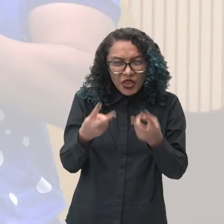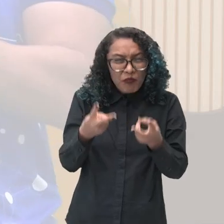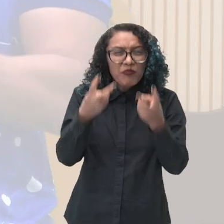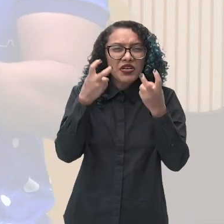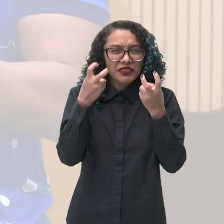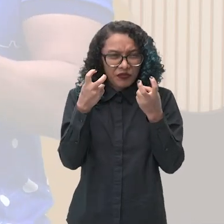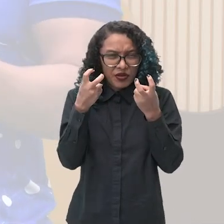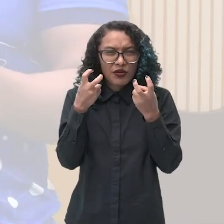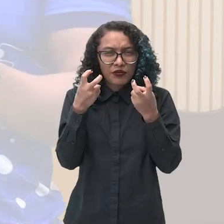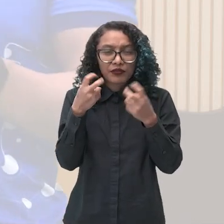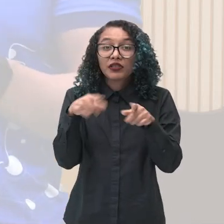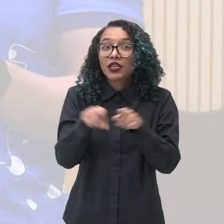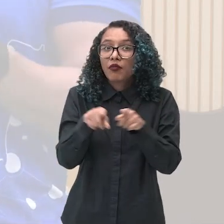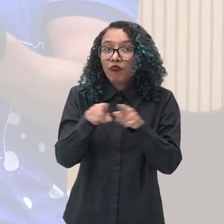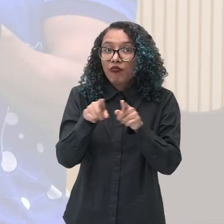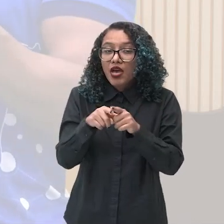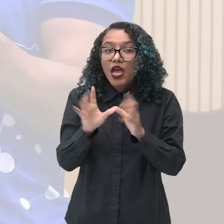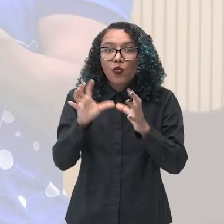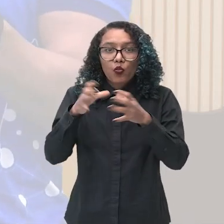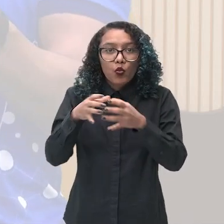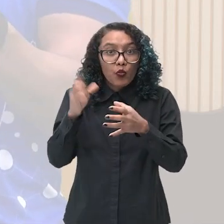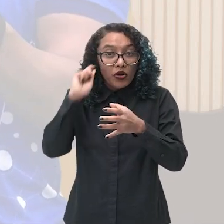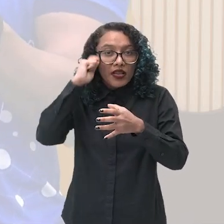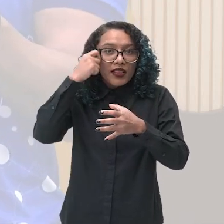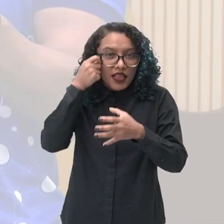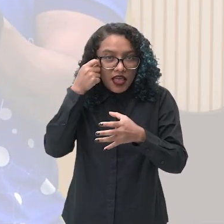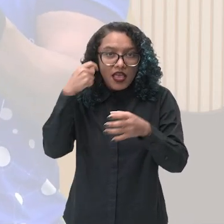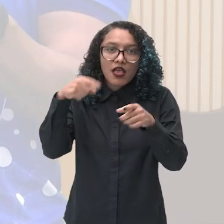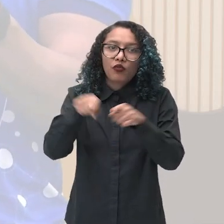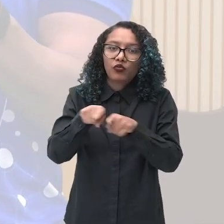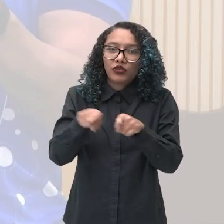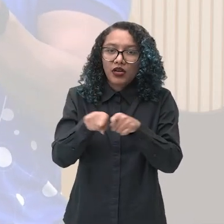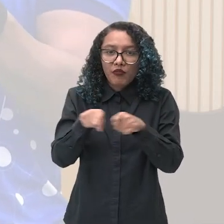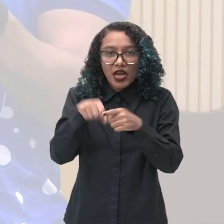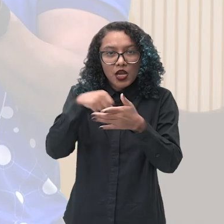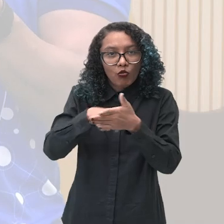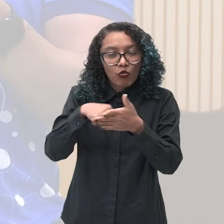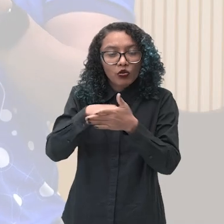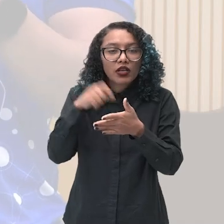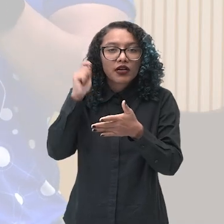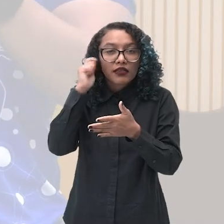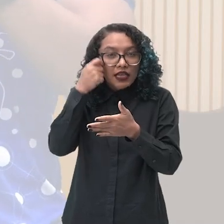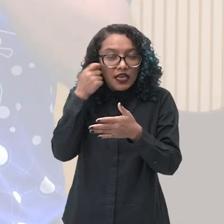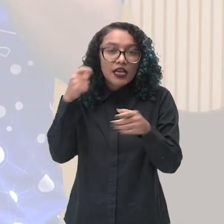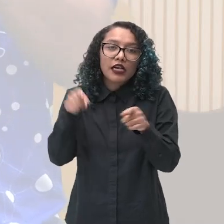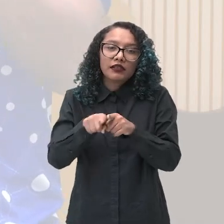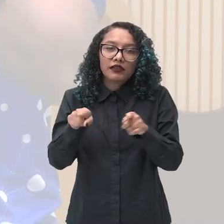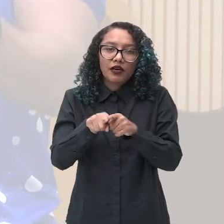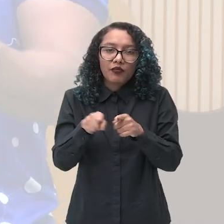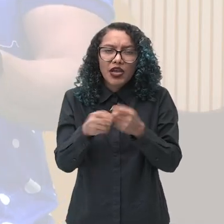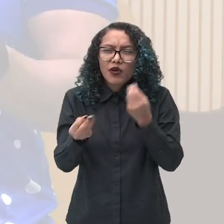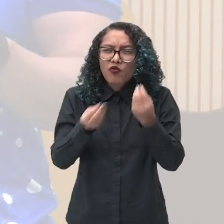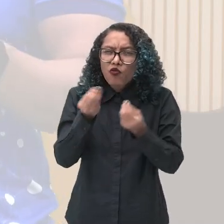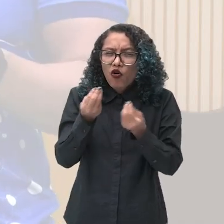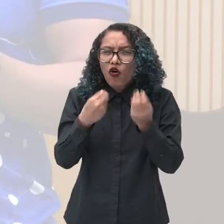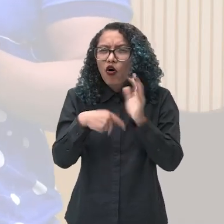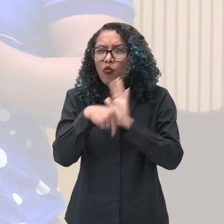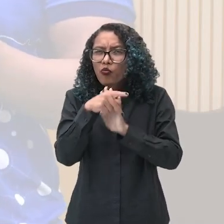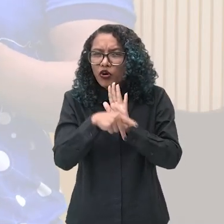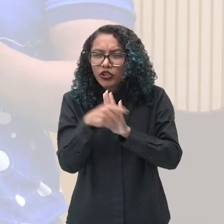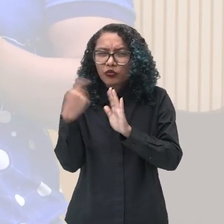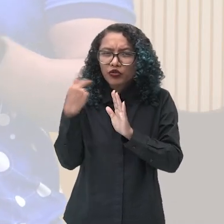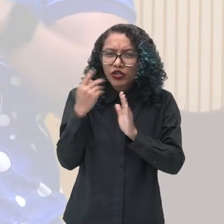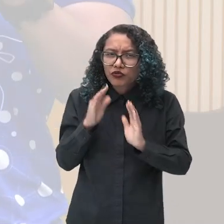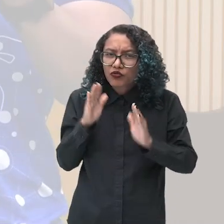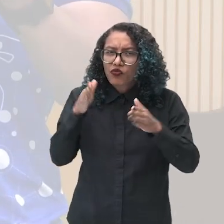perceber? O movimento negro também é algo pontual, eles querem mudar a questão de como está se dando as políticas voltadas, por exemplo, à